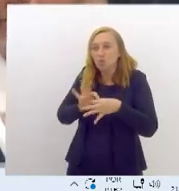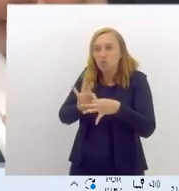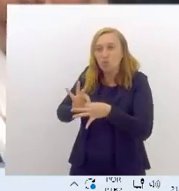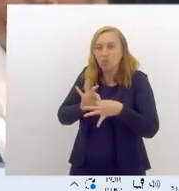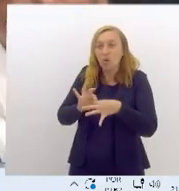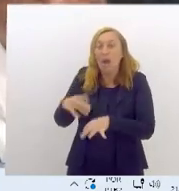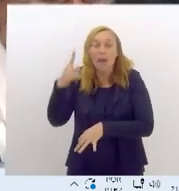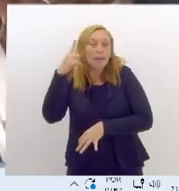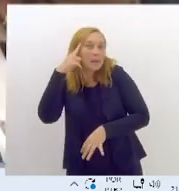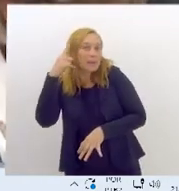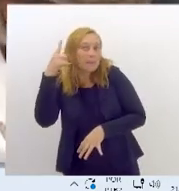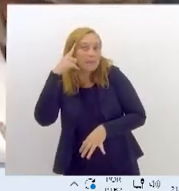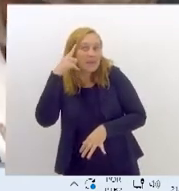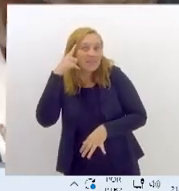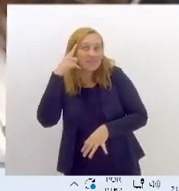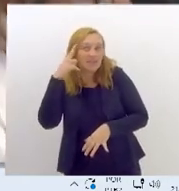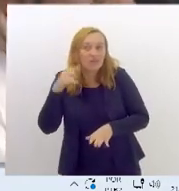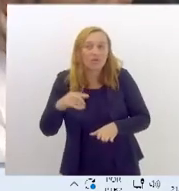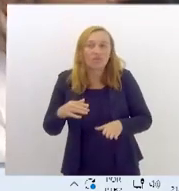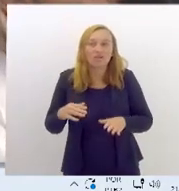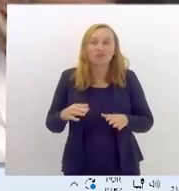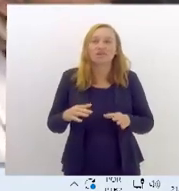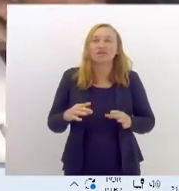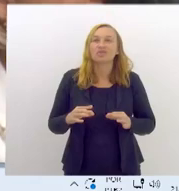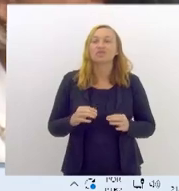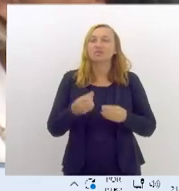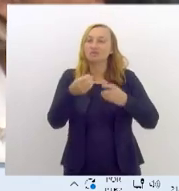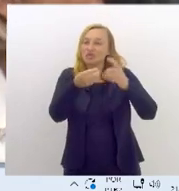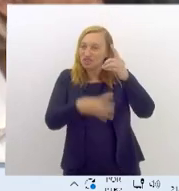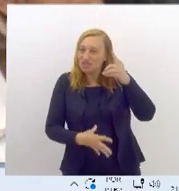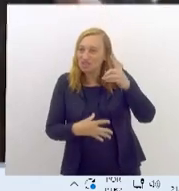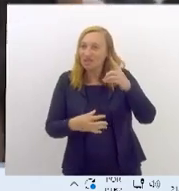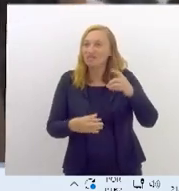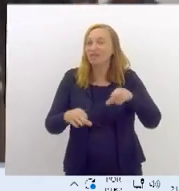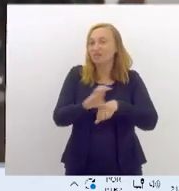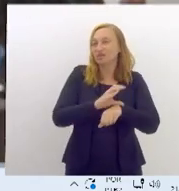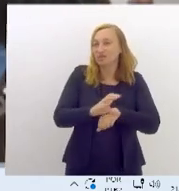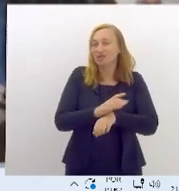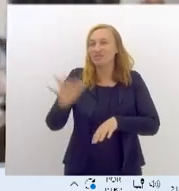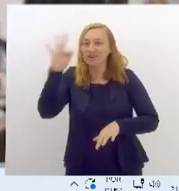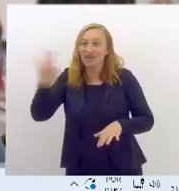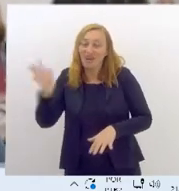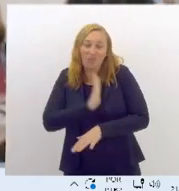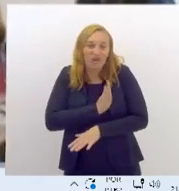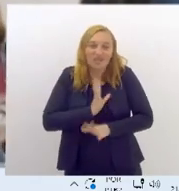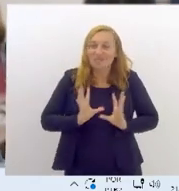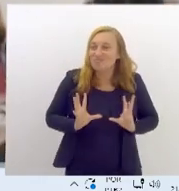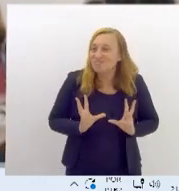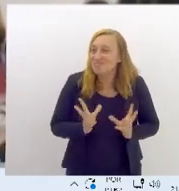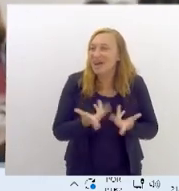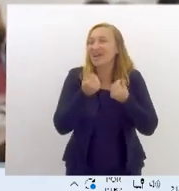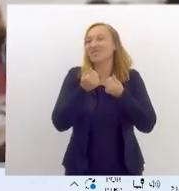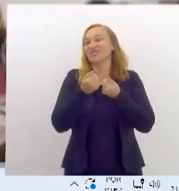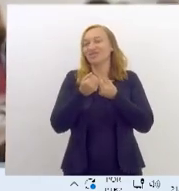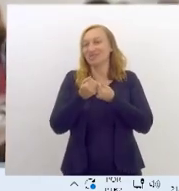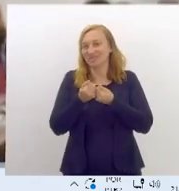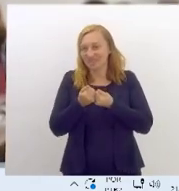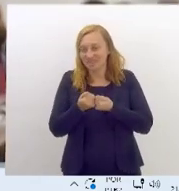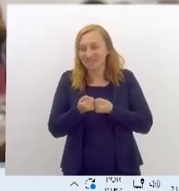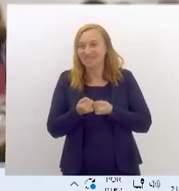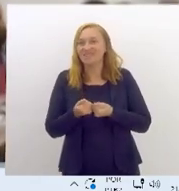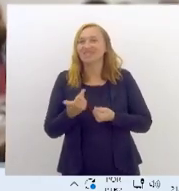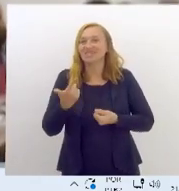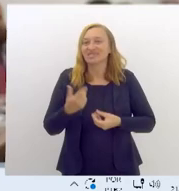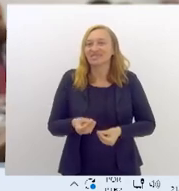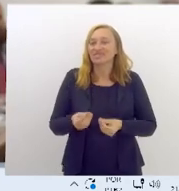Que benção Parlamento conforme descreve a Constituição Federal então o cara com coração maravilhoso que dá condições de